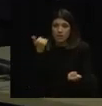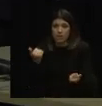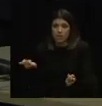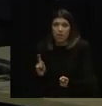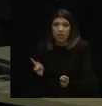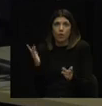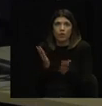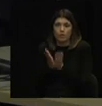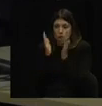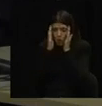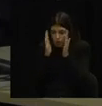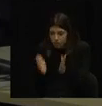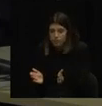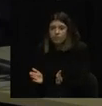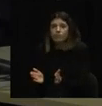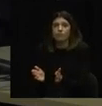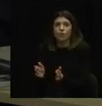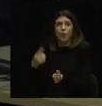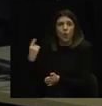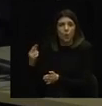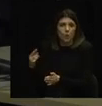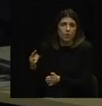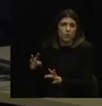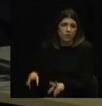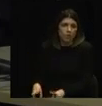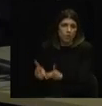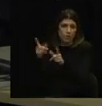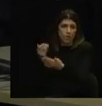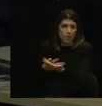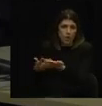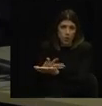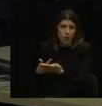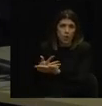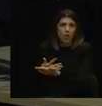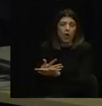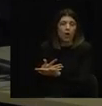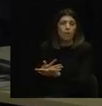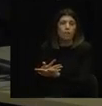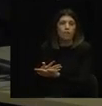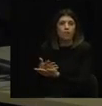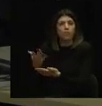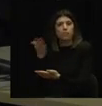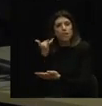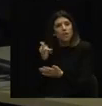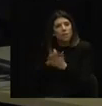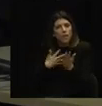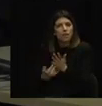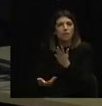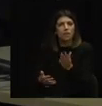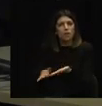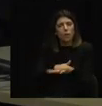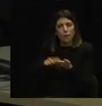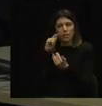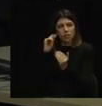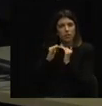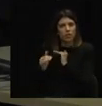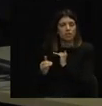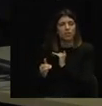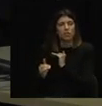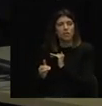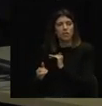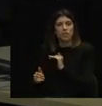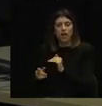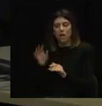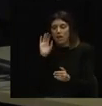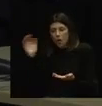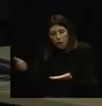o eixo primordial e quase único de desenvolvimento económico, apostando num planeamento com base na sustentabilidade, ouvindo